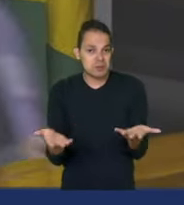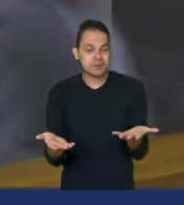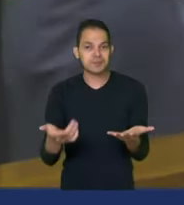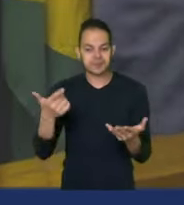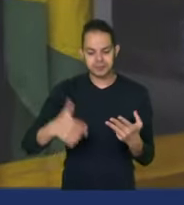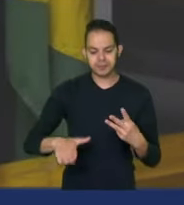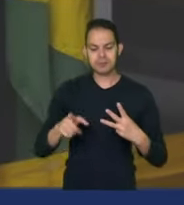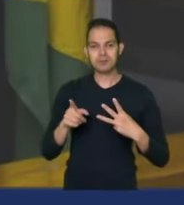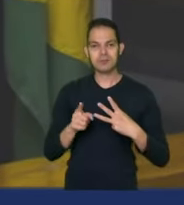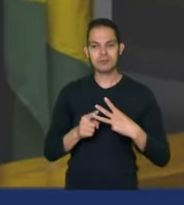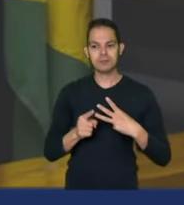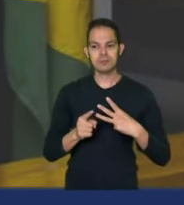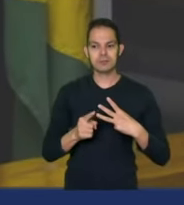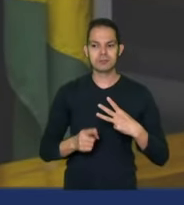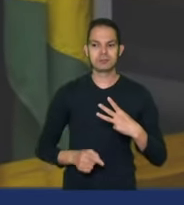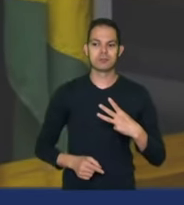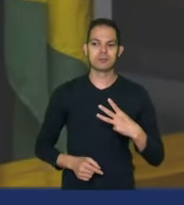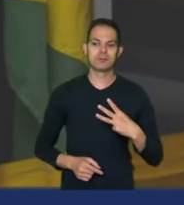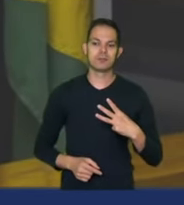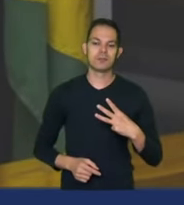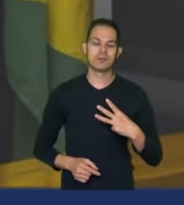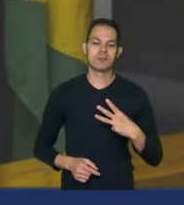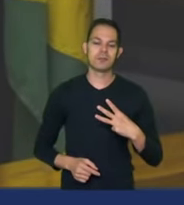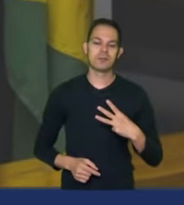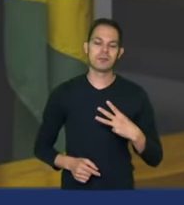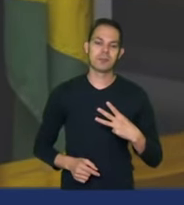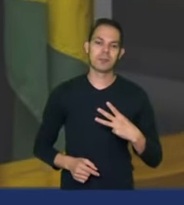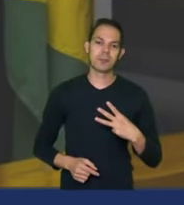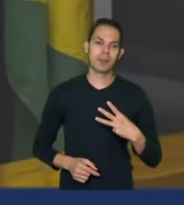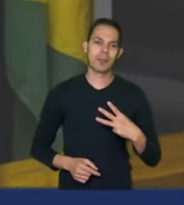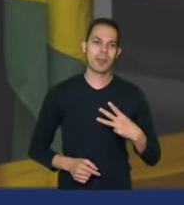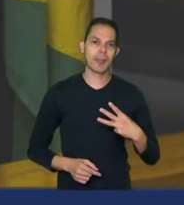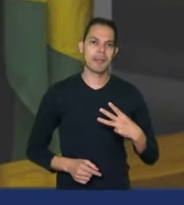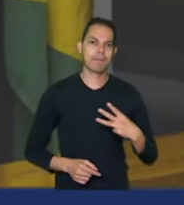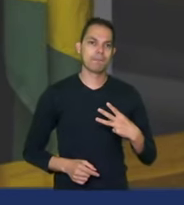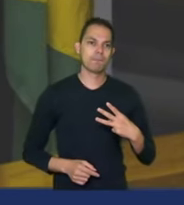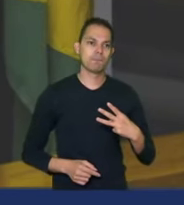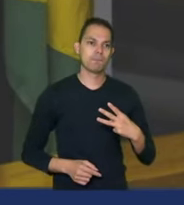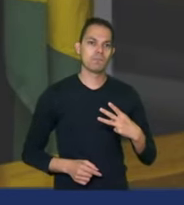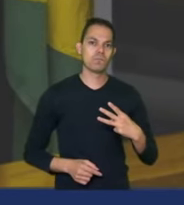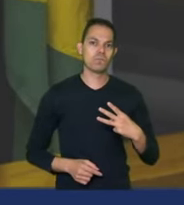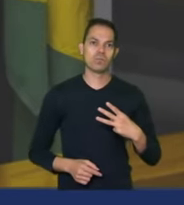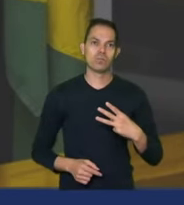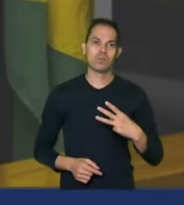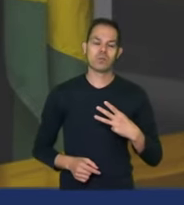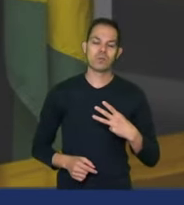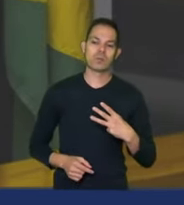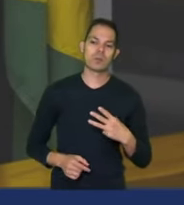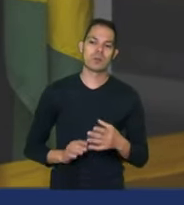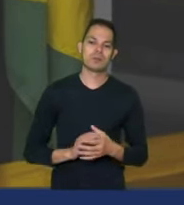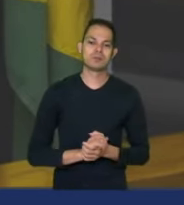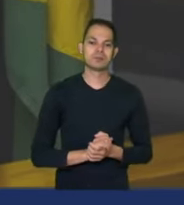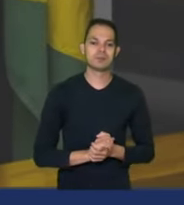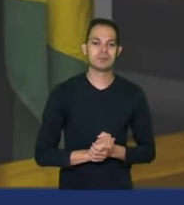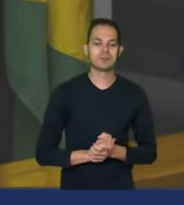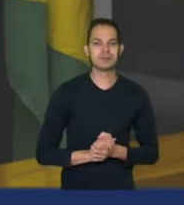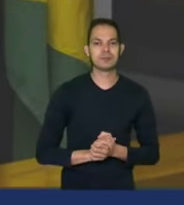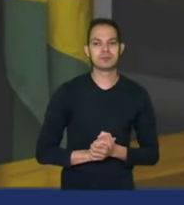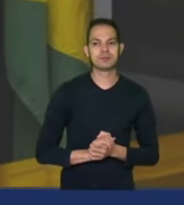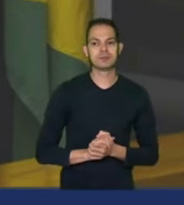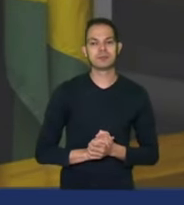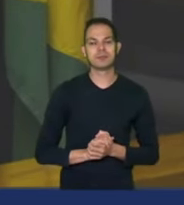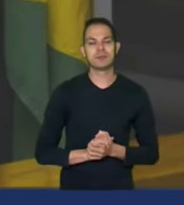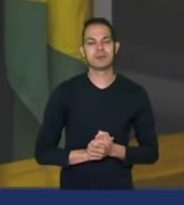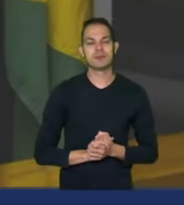também me assusta bastante o fato deste condicionamento, deste